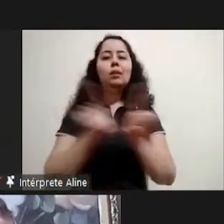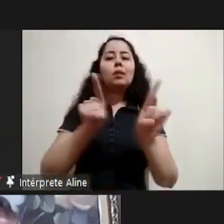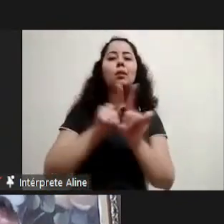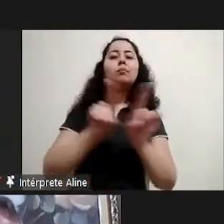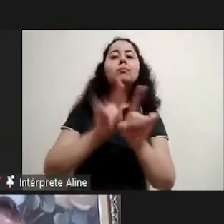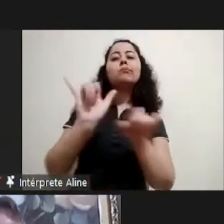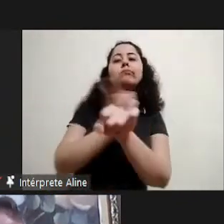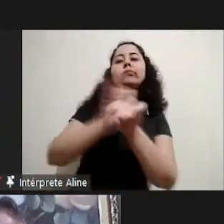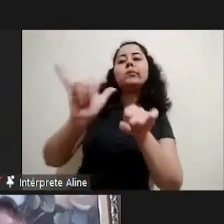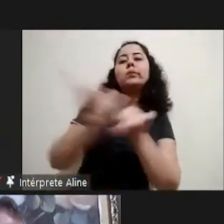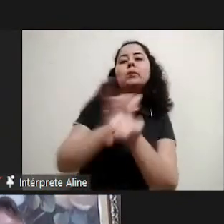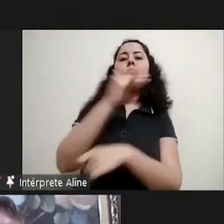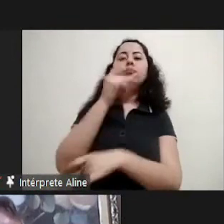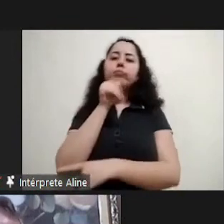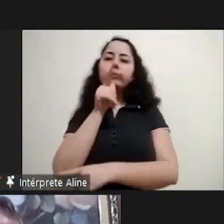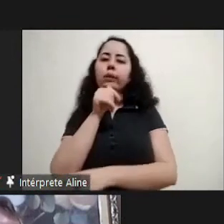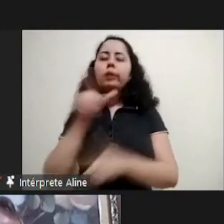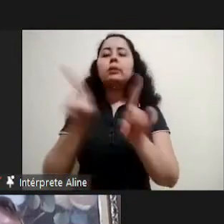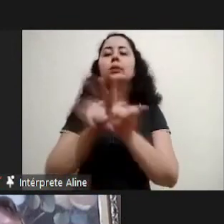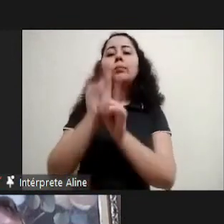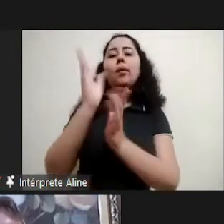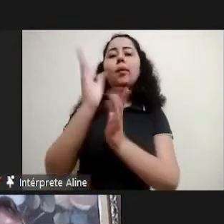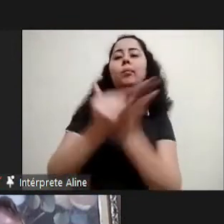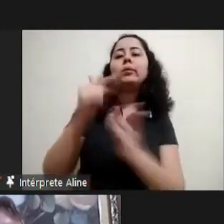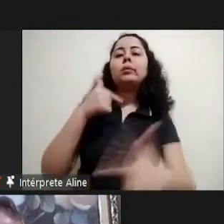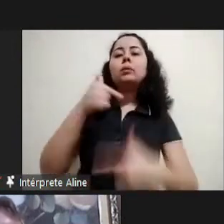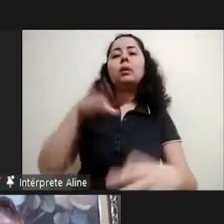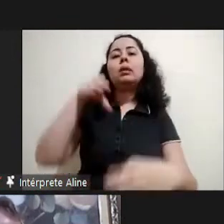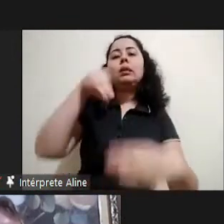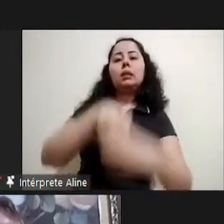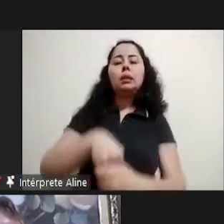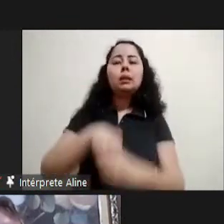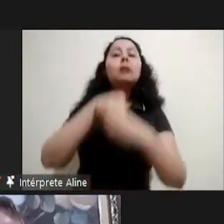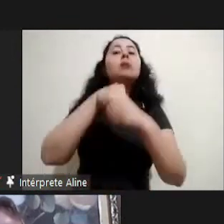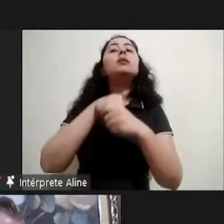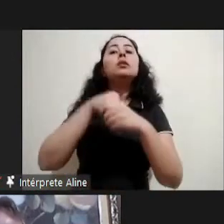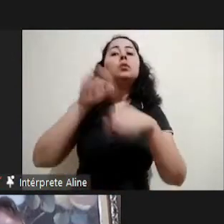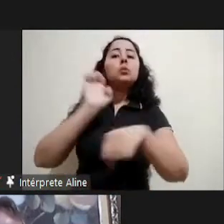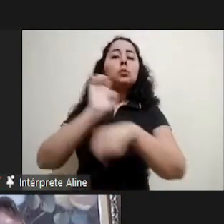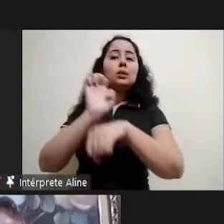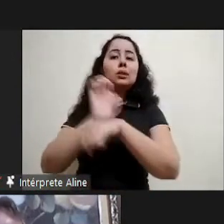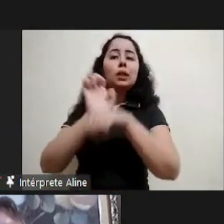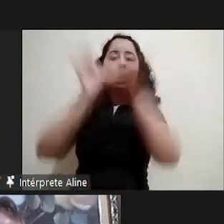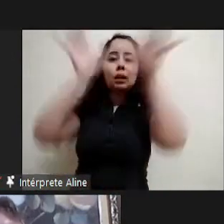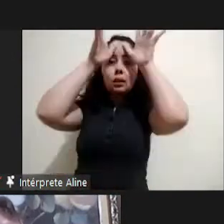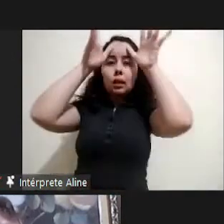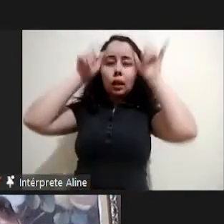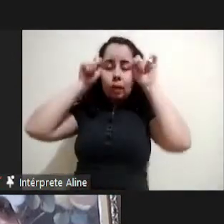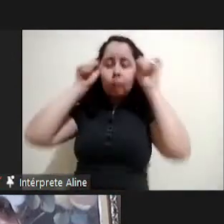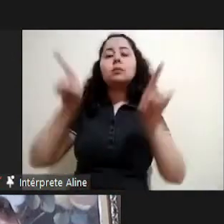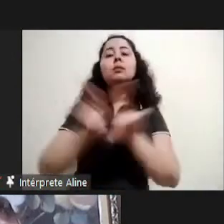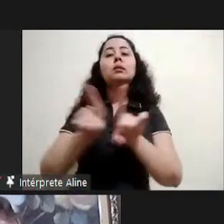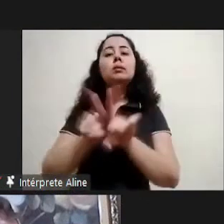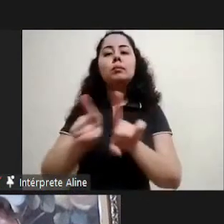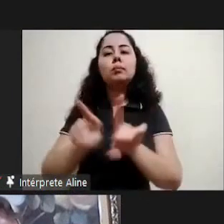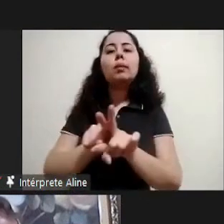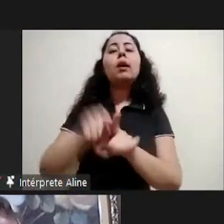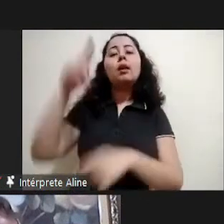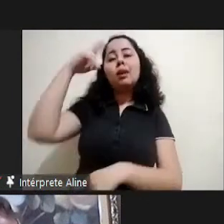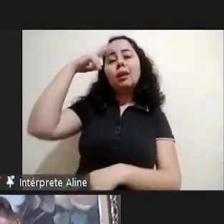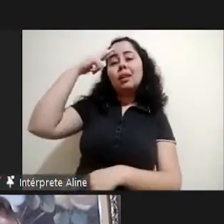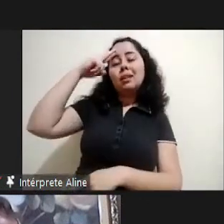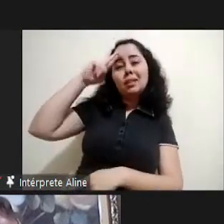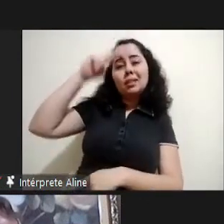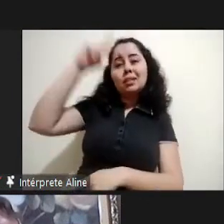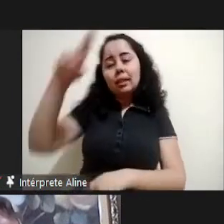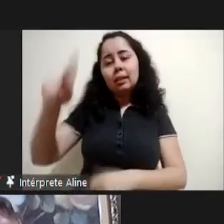na Companhia de Saneamento do Estado do Acre, a SANACRE, ocupando o cargo de chefe do setor de projetos da companhia.